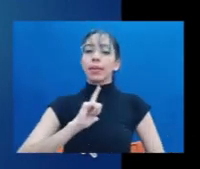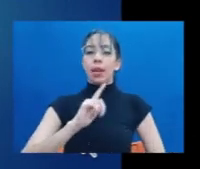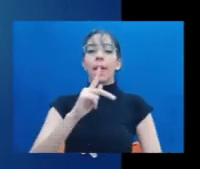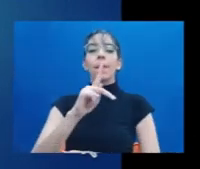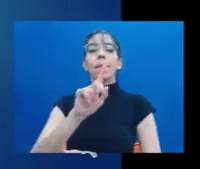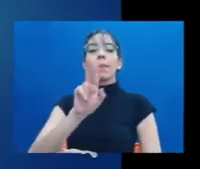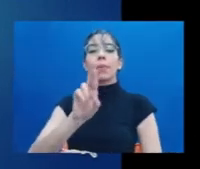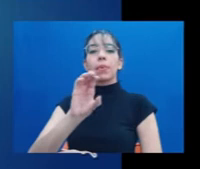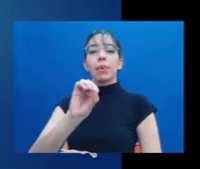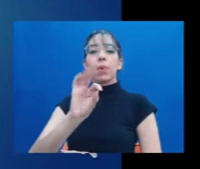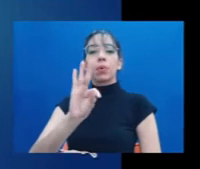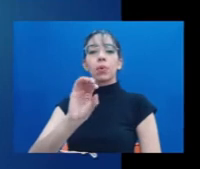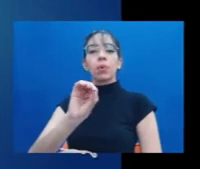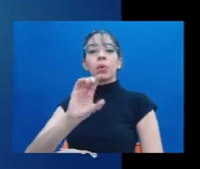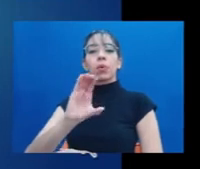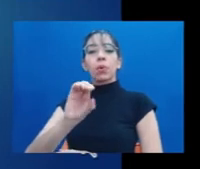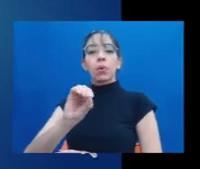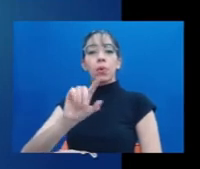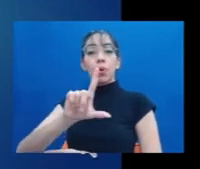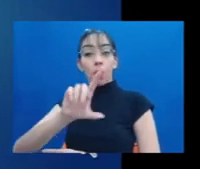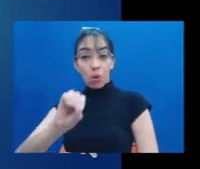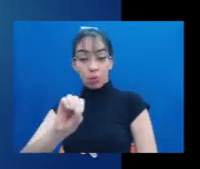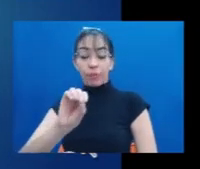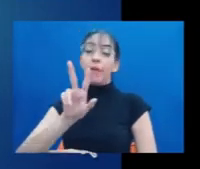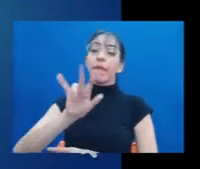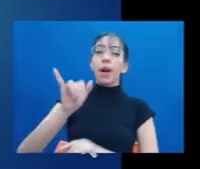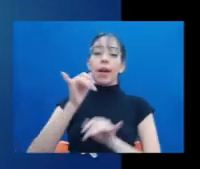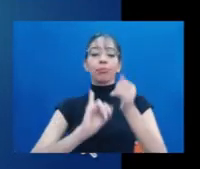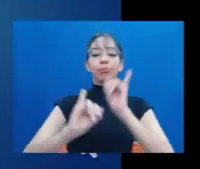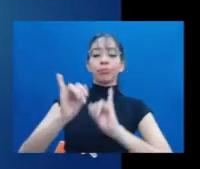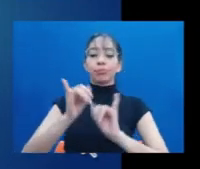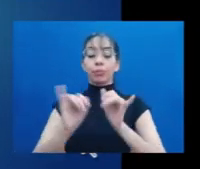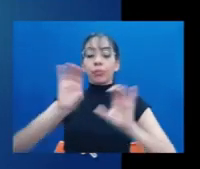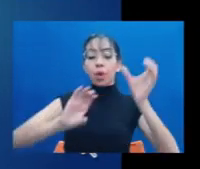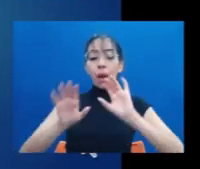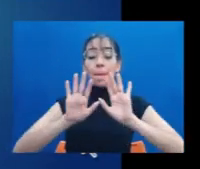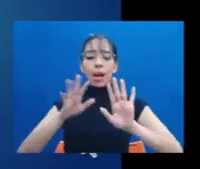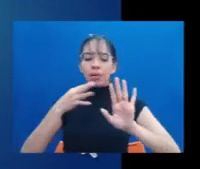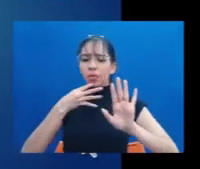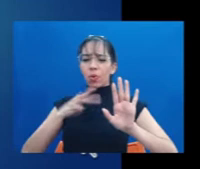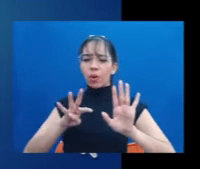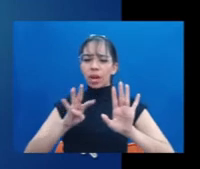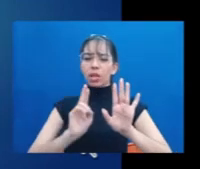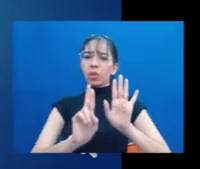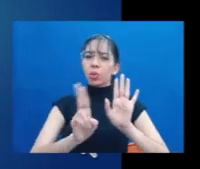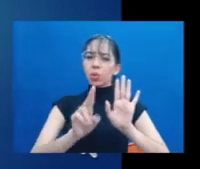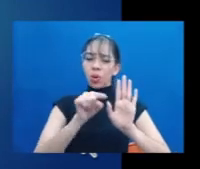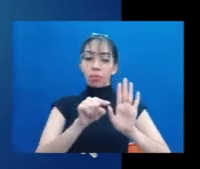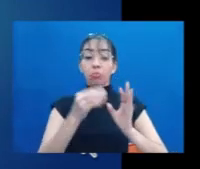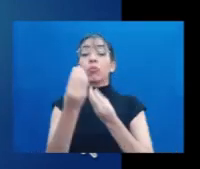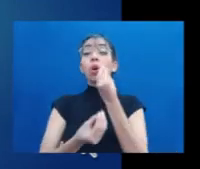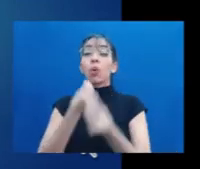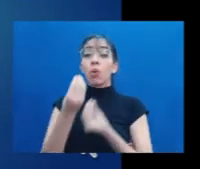um protocolo que vocês têm que preparar ali uma solução e vocês não conhecem essa substância que vocês vão manipular. Então, onde